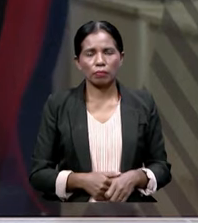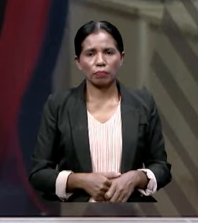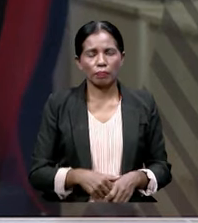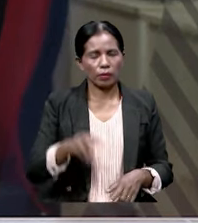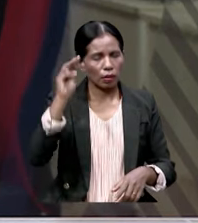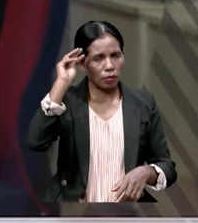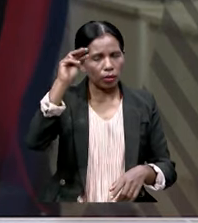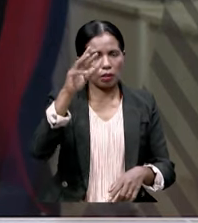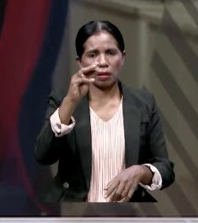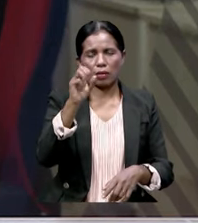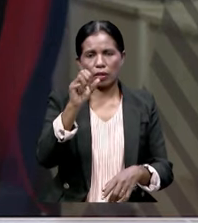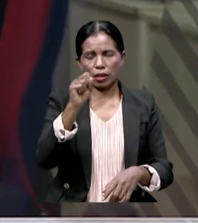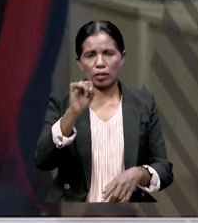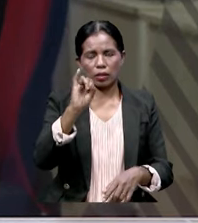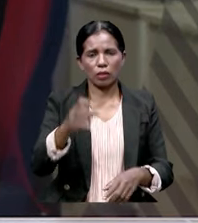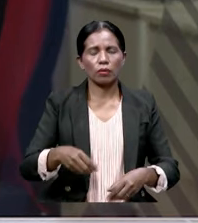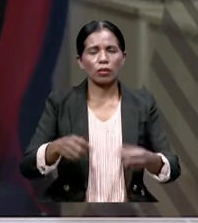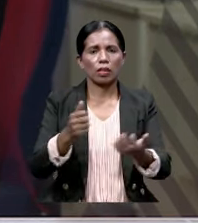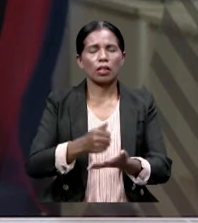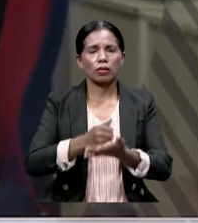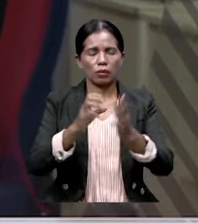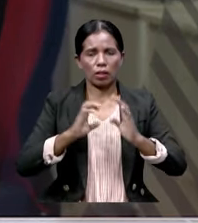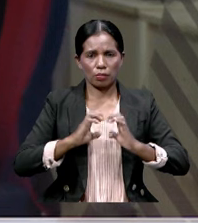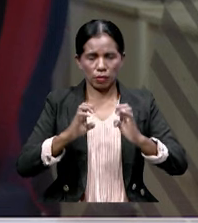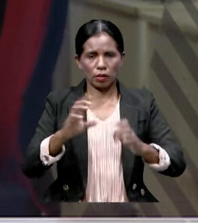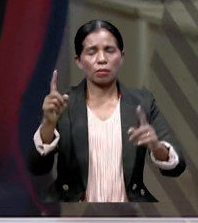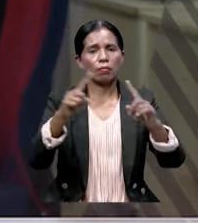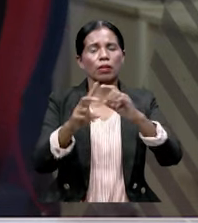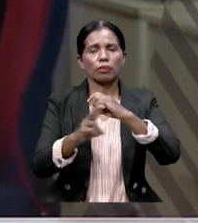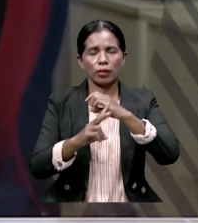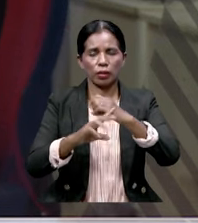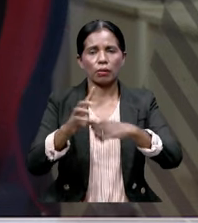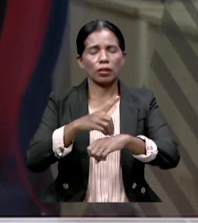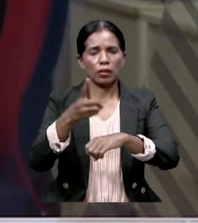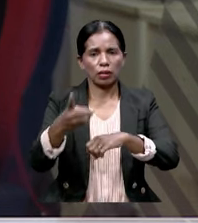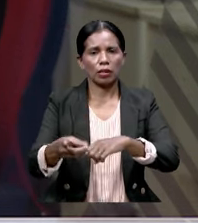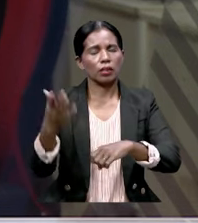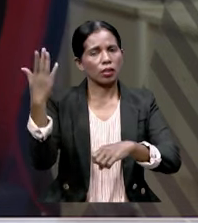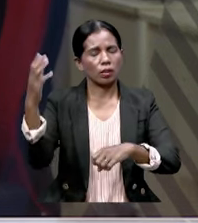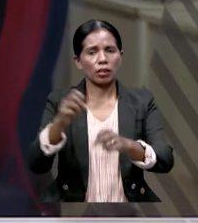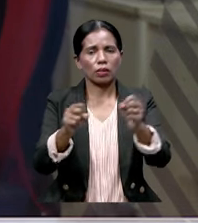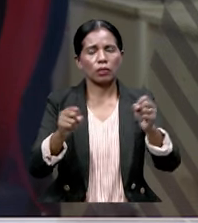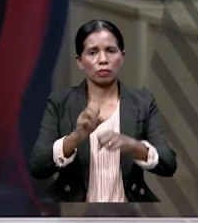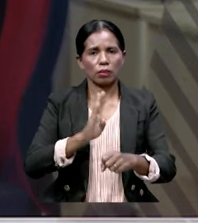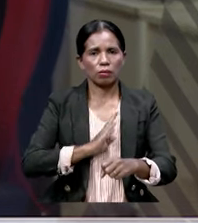Ministério de Solidariedade Social foi na apoio emergência para vítima inundação em Suco, Bidéu Santana.